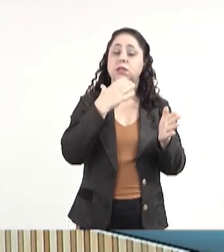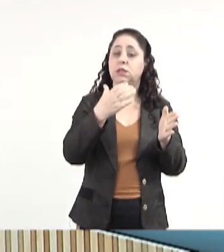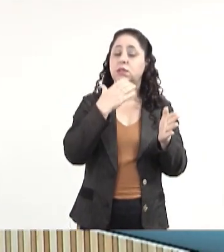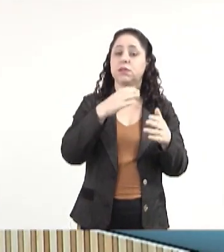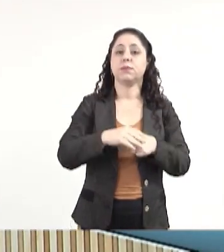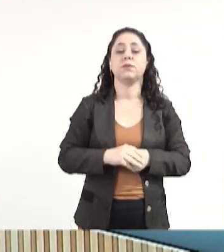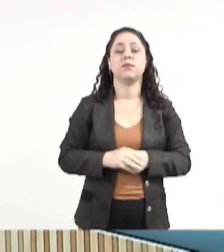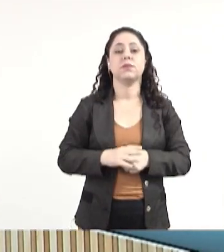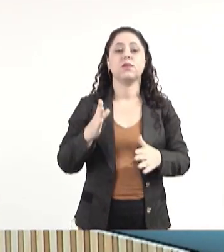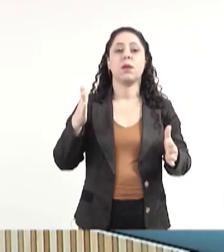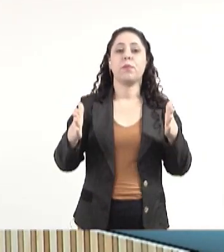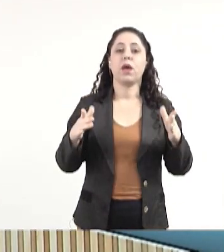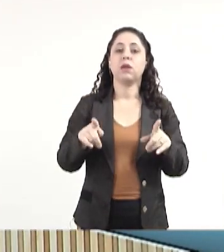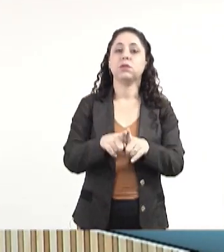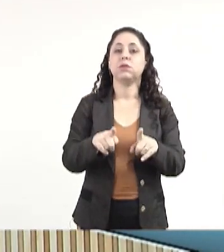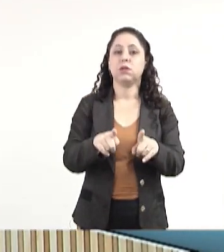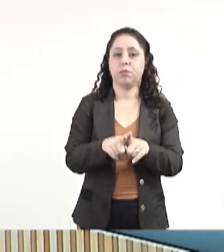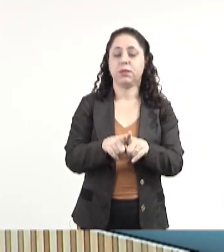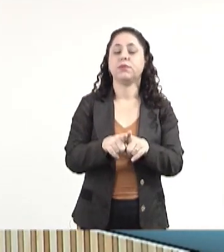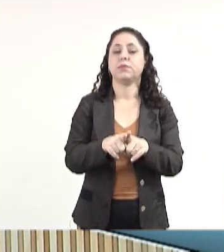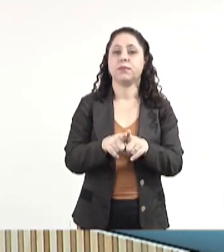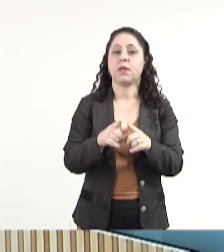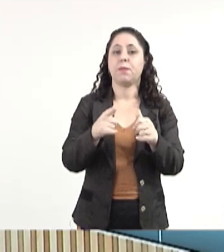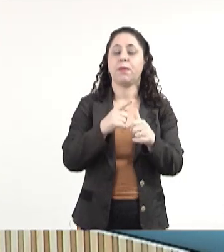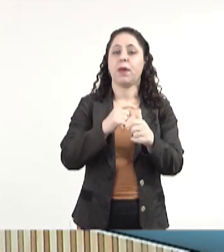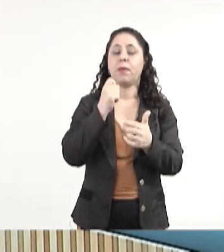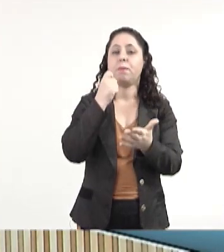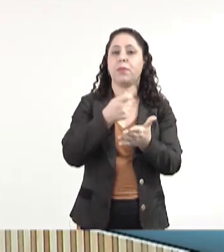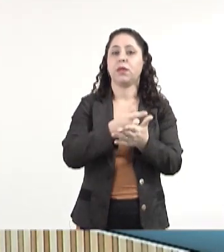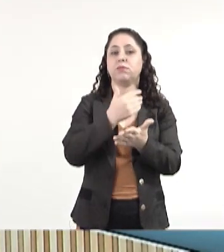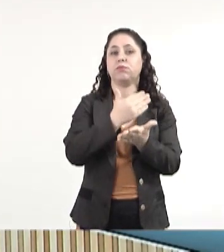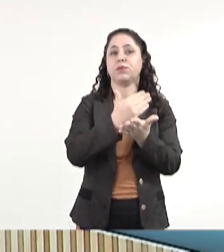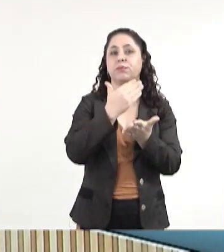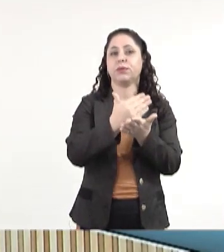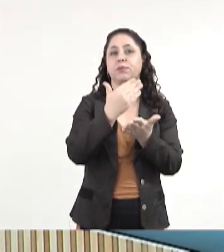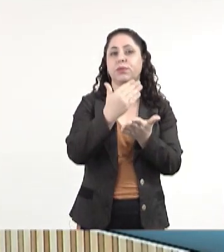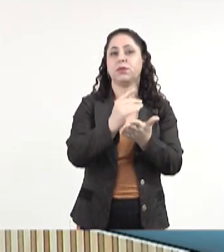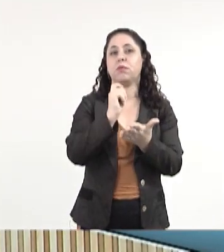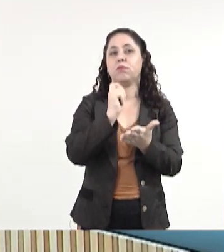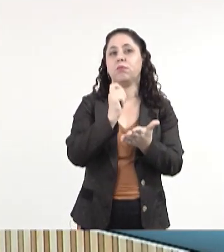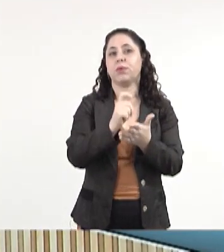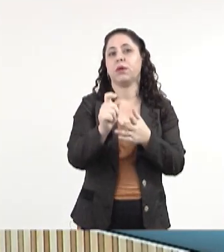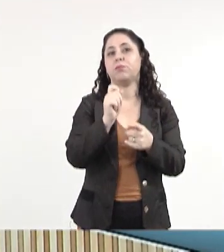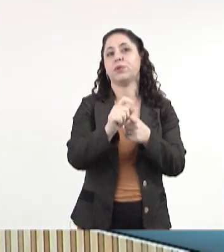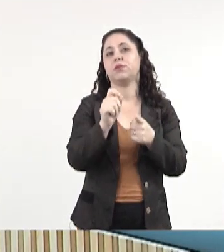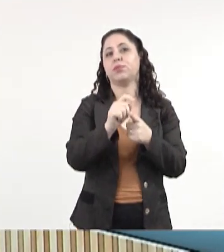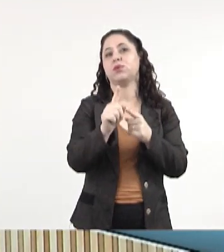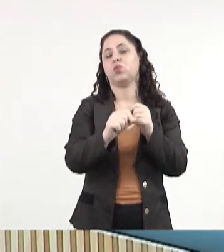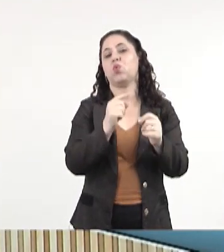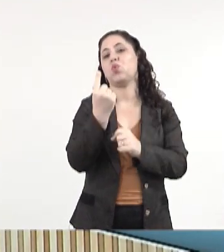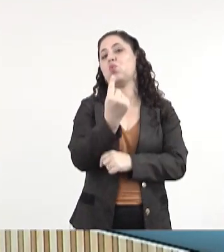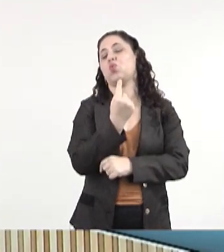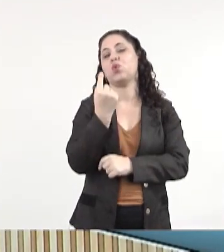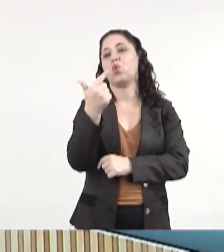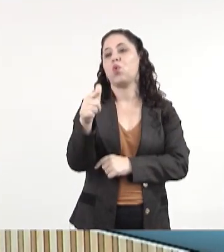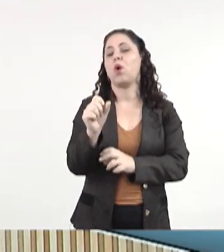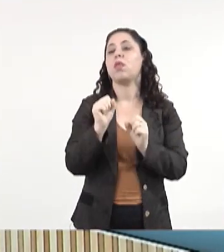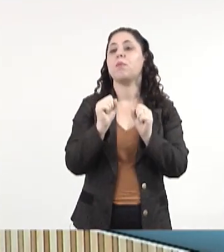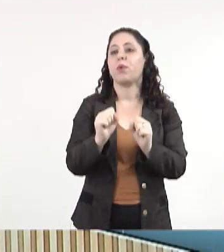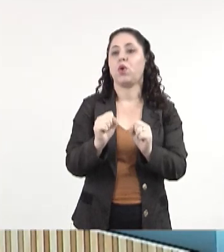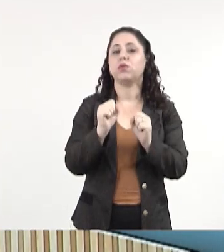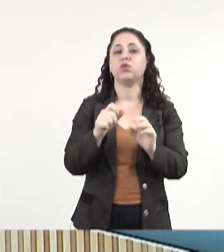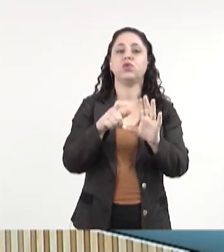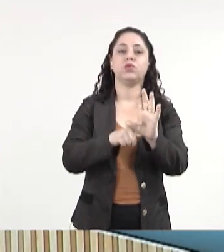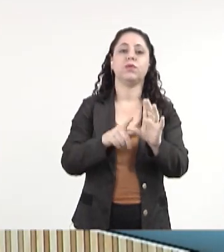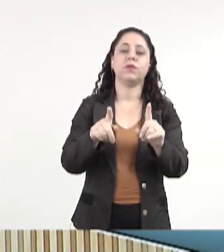dezembro. A prorrogação também da primeira parcela, do pagamento da primeira parcela ou da parcela única para outras